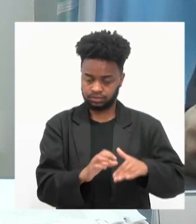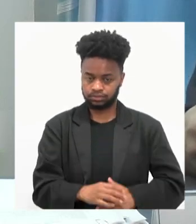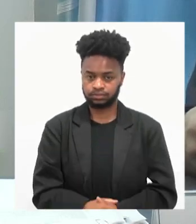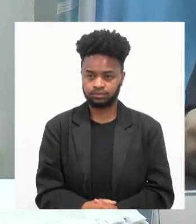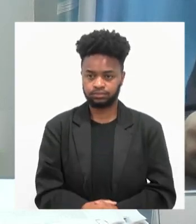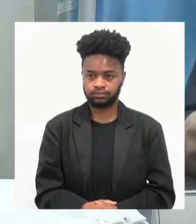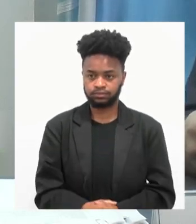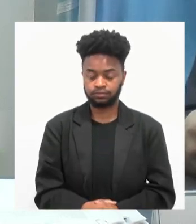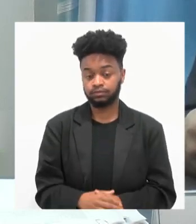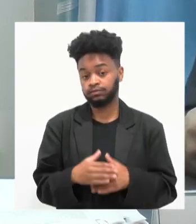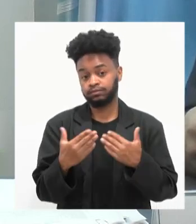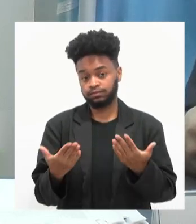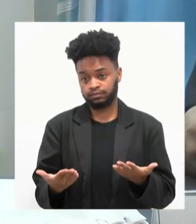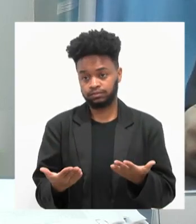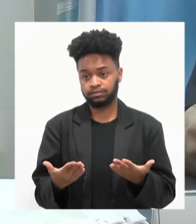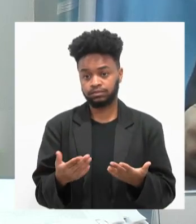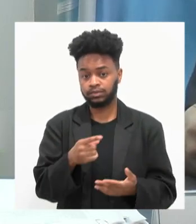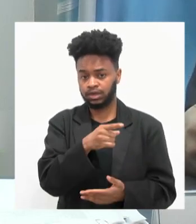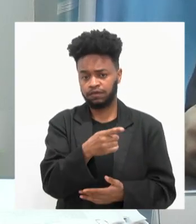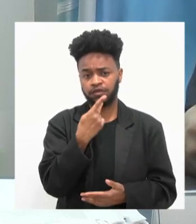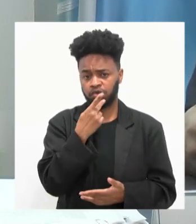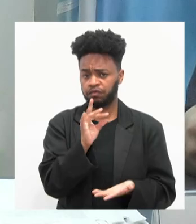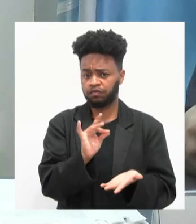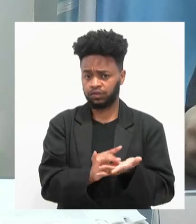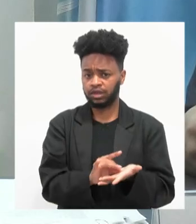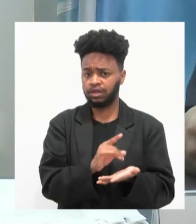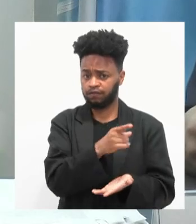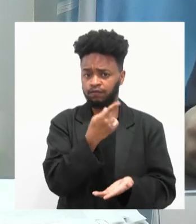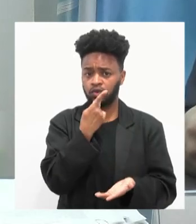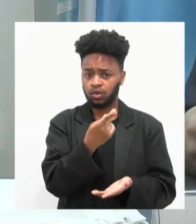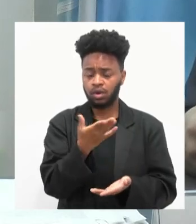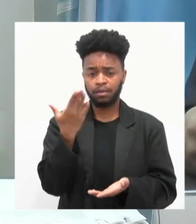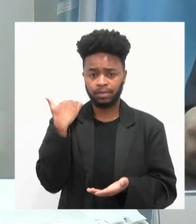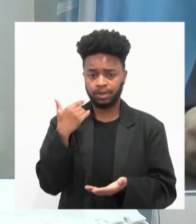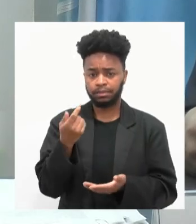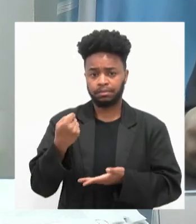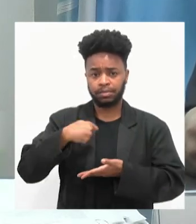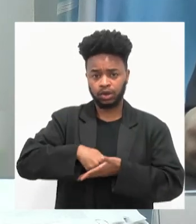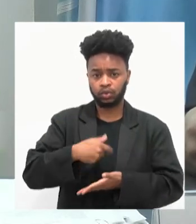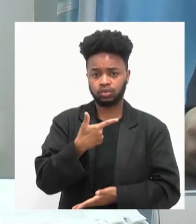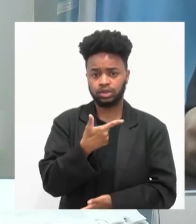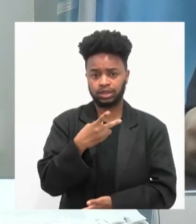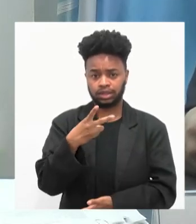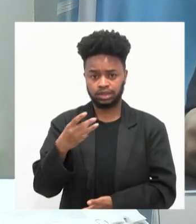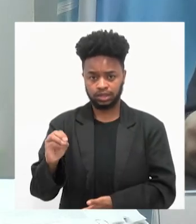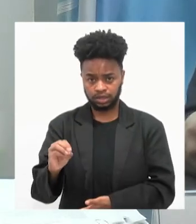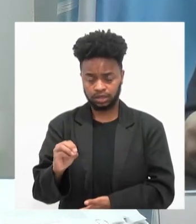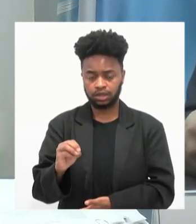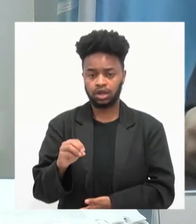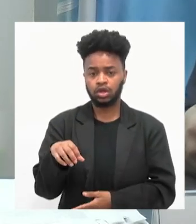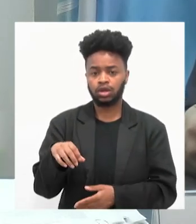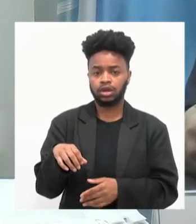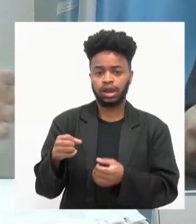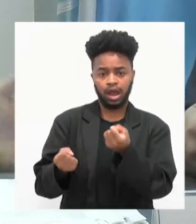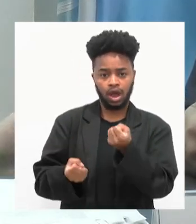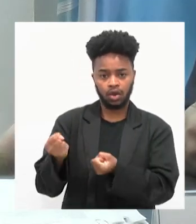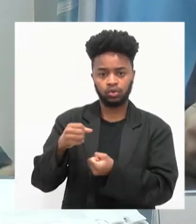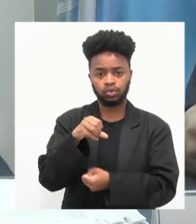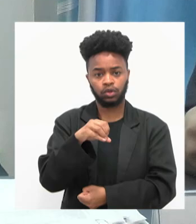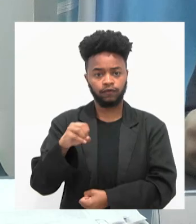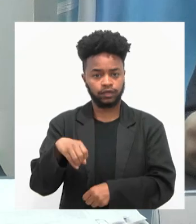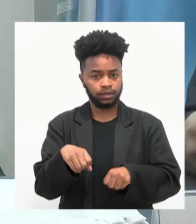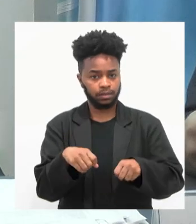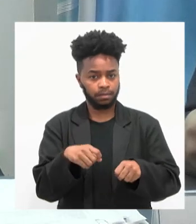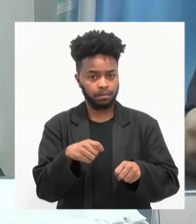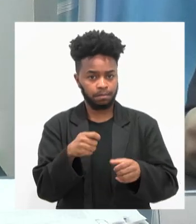sendo muito justo, o seu Joaquim foi muito honesto. Ele disse, olha, eu recebia 230 por veículo de passeio, 90 por moto. Em um determinado